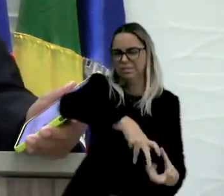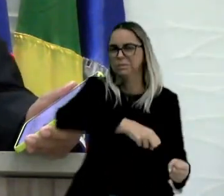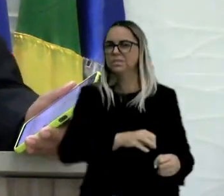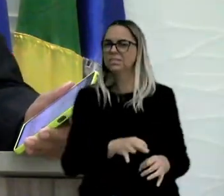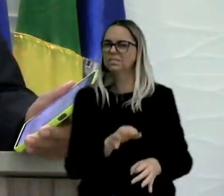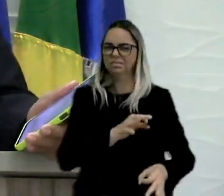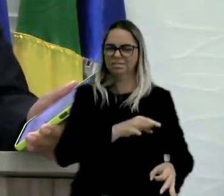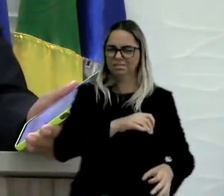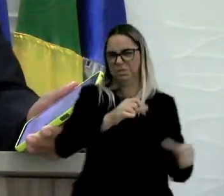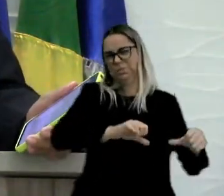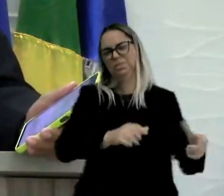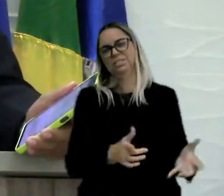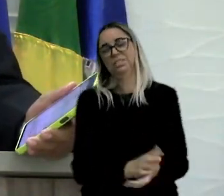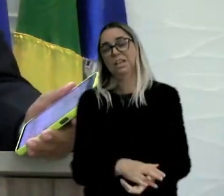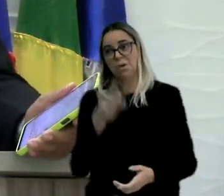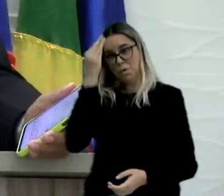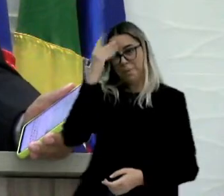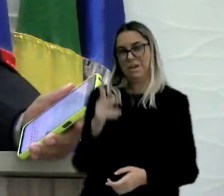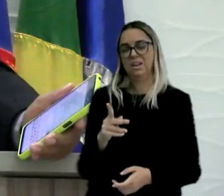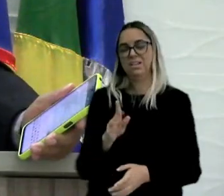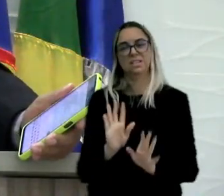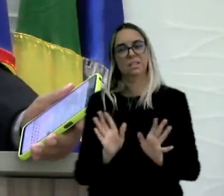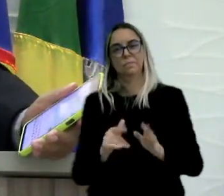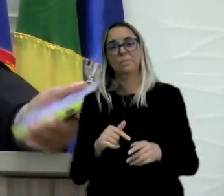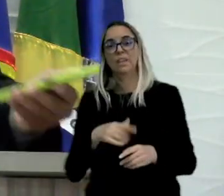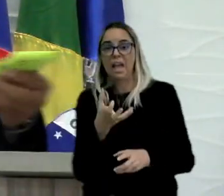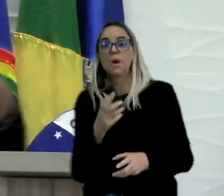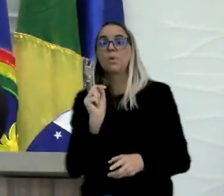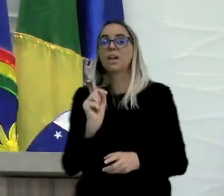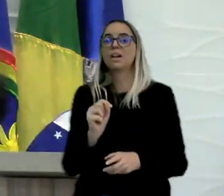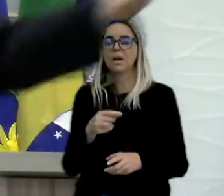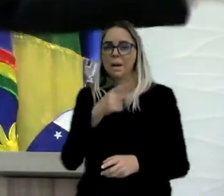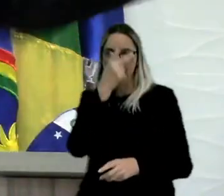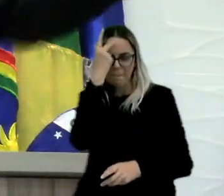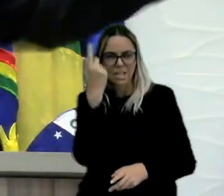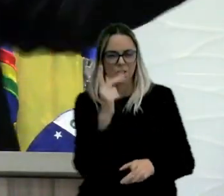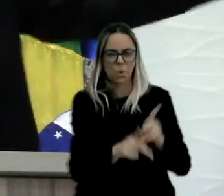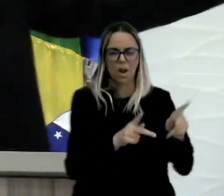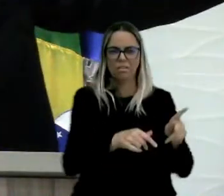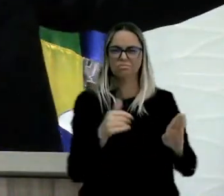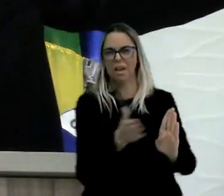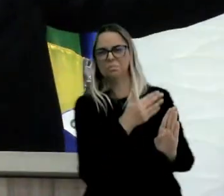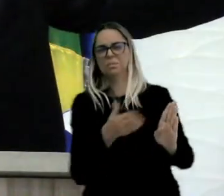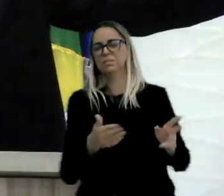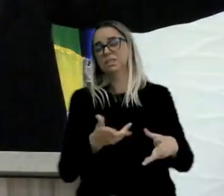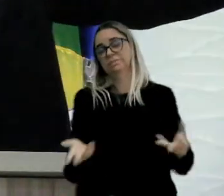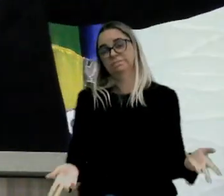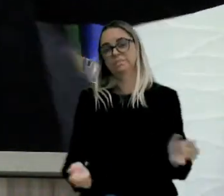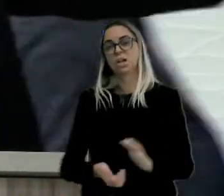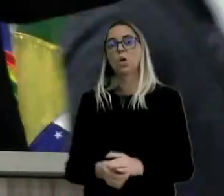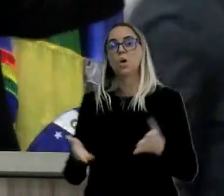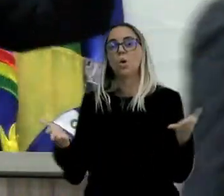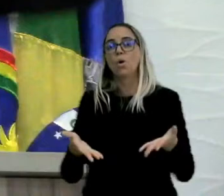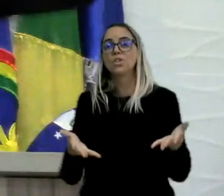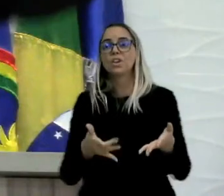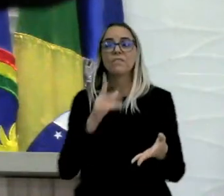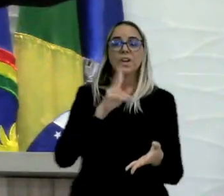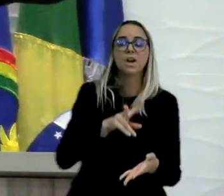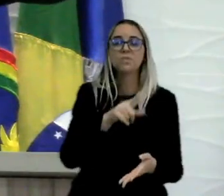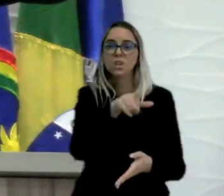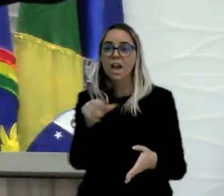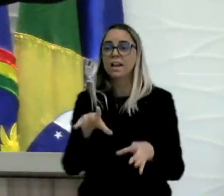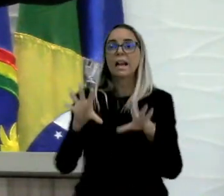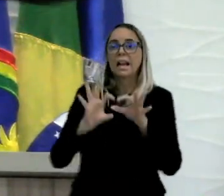dizer que não foi culpa deles que ele que é o povo no chicote hoje meu povo vocês estão